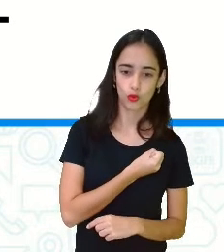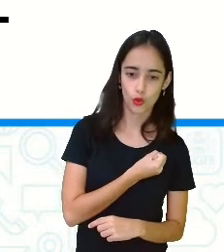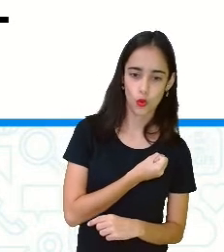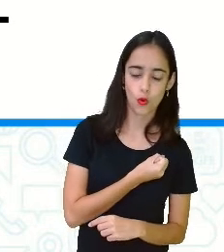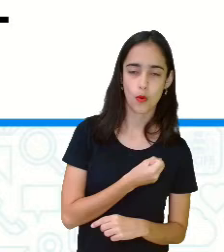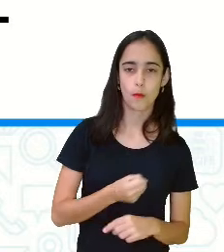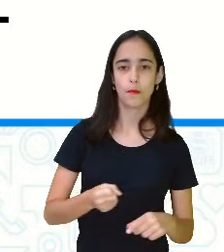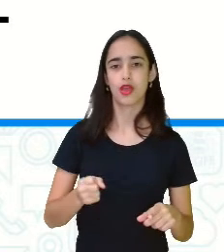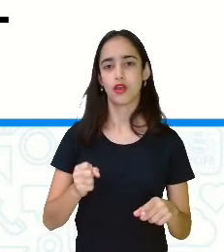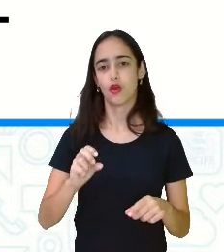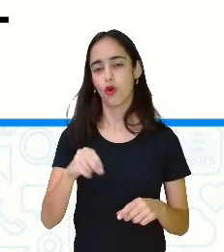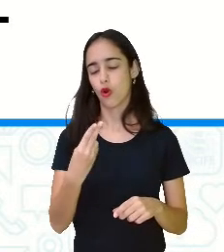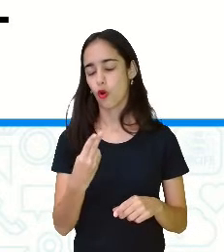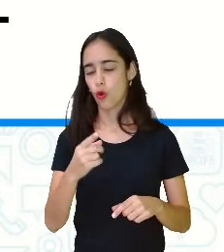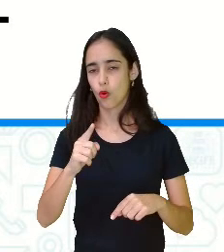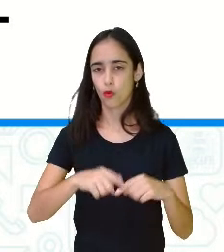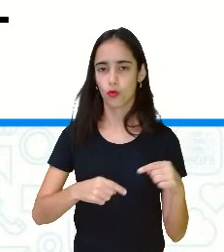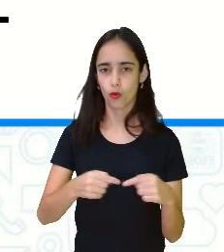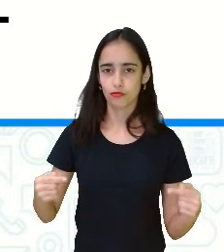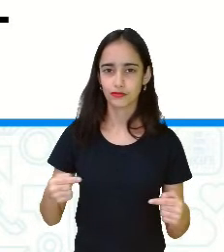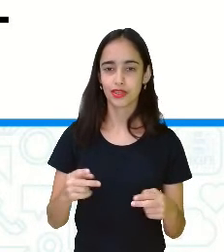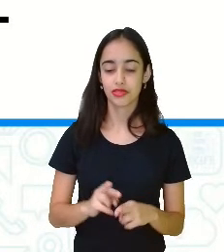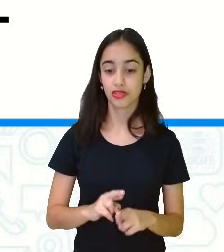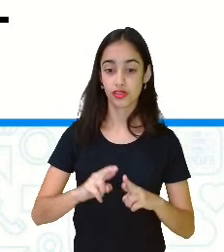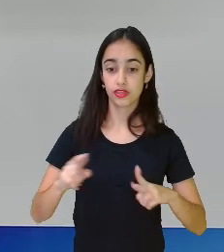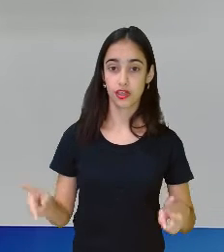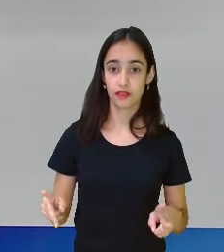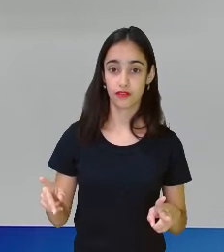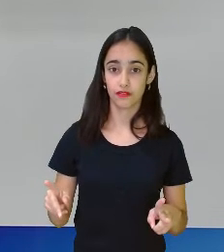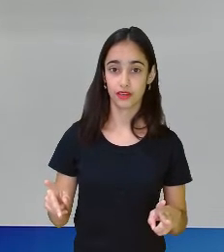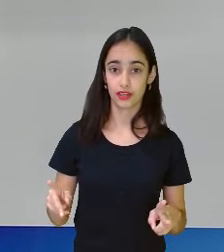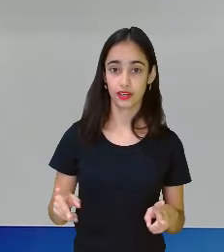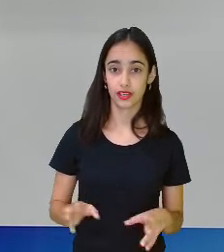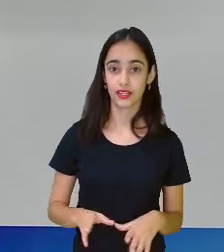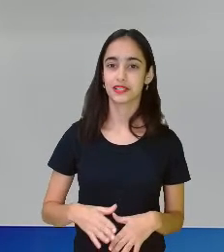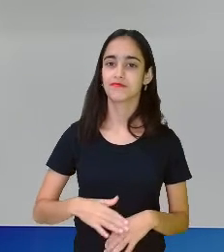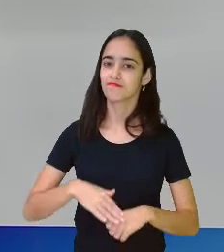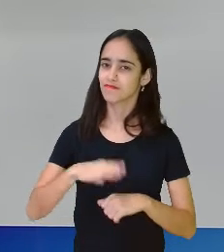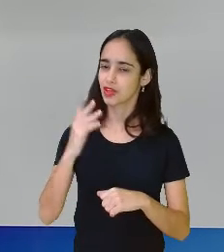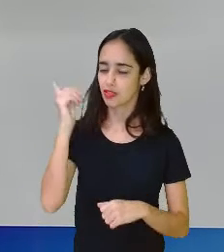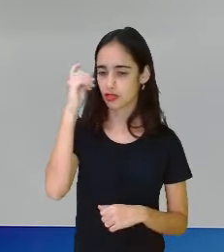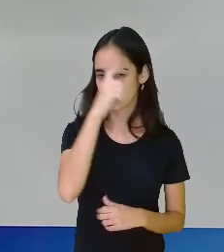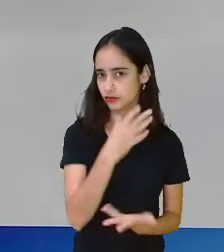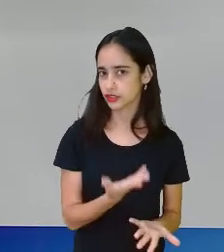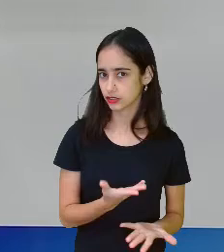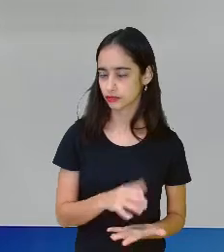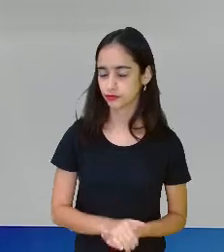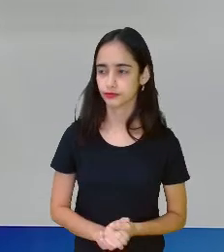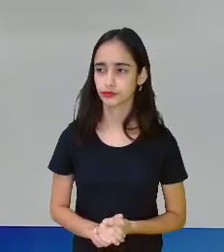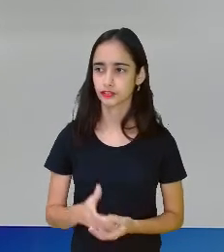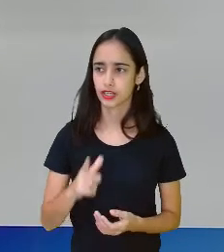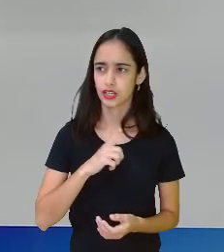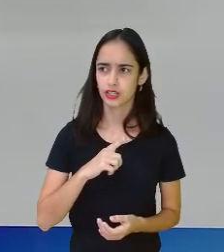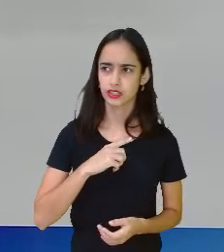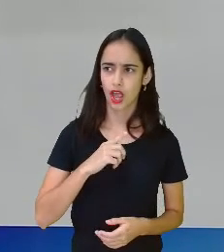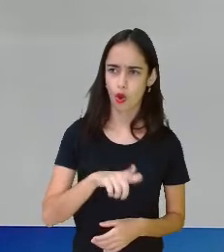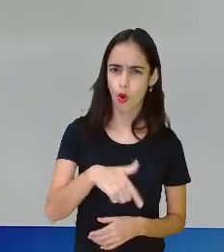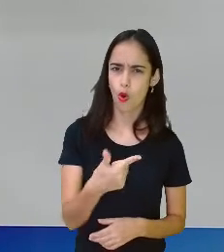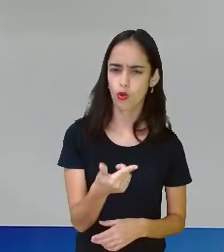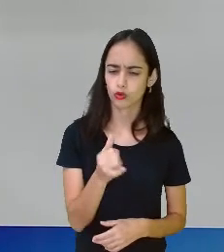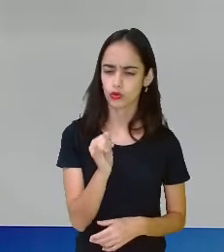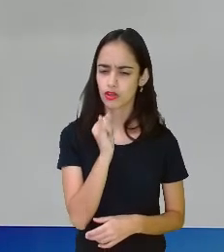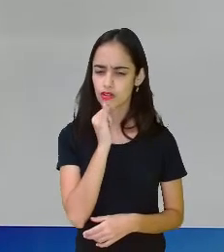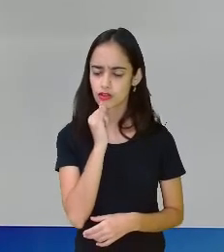o resultado não sairá conforme o esperado. Então, aqui eu já tenho outra situação. Eu tenho